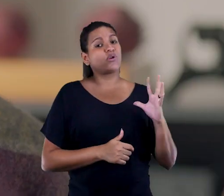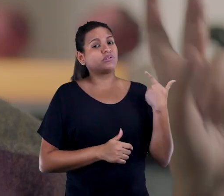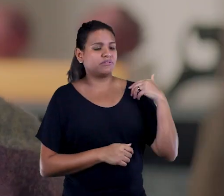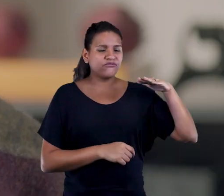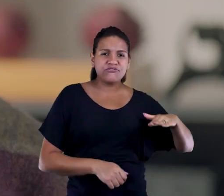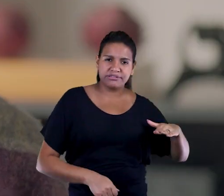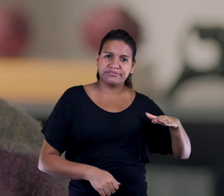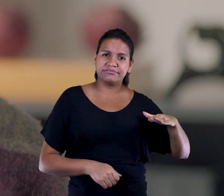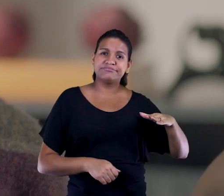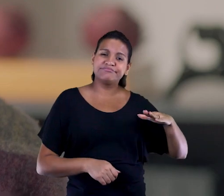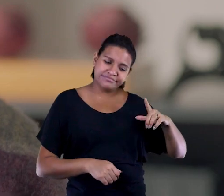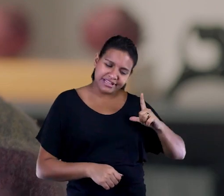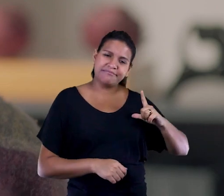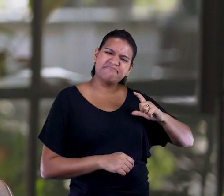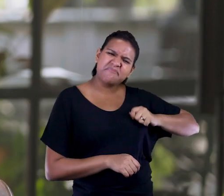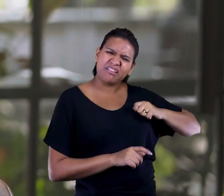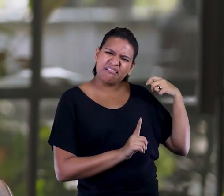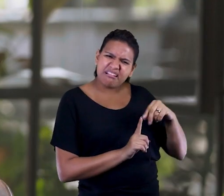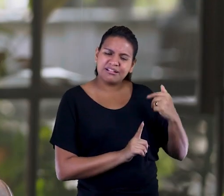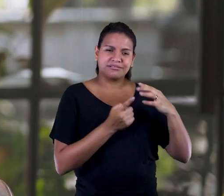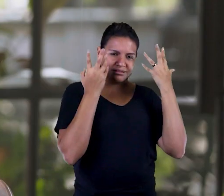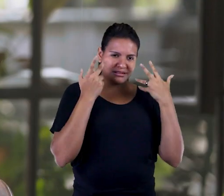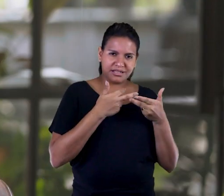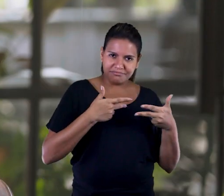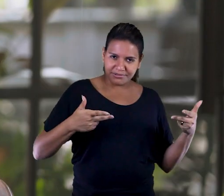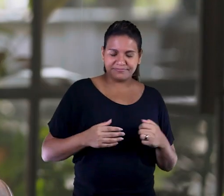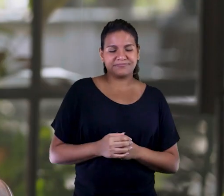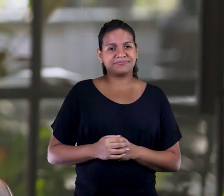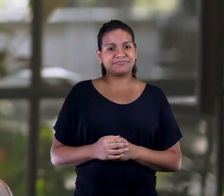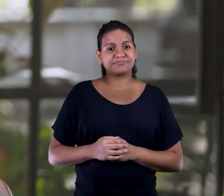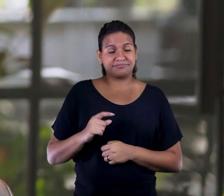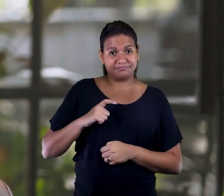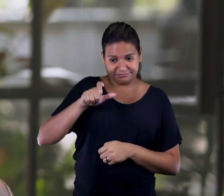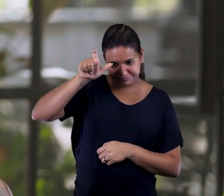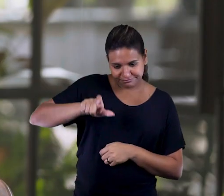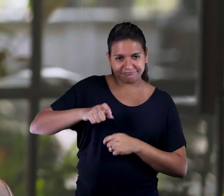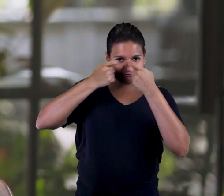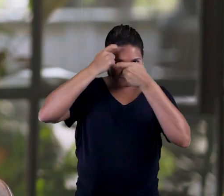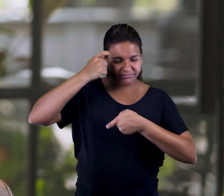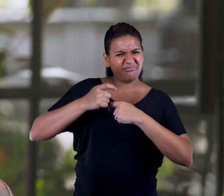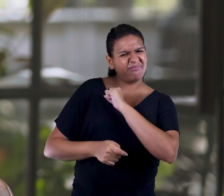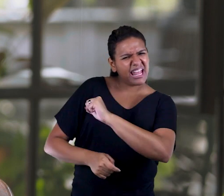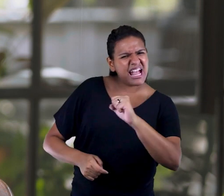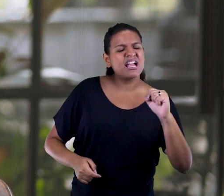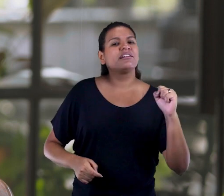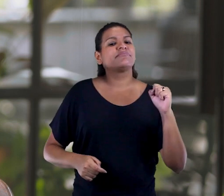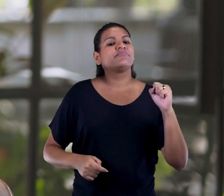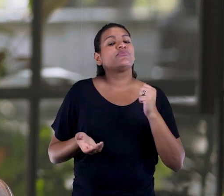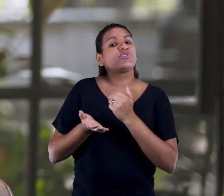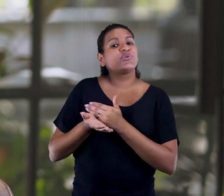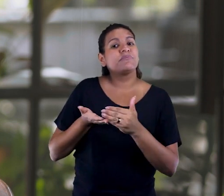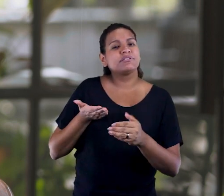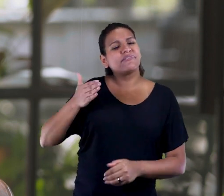um episódio de maus tratos com algum animal. A marca que todo serial killer tem, ele começa a desenvolver